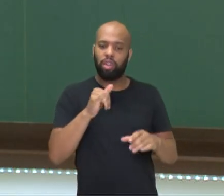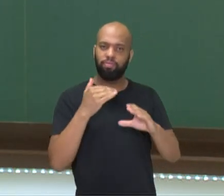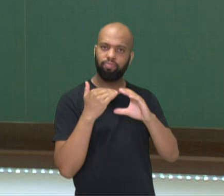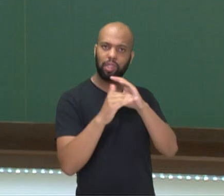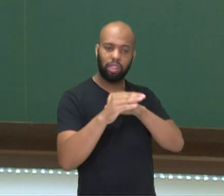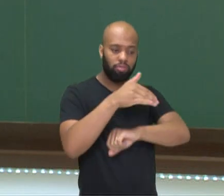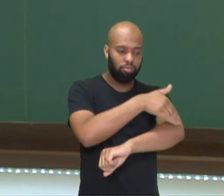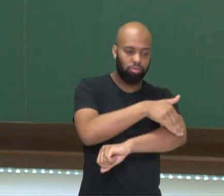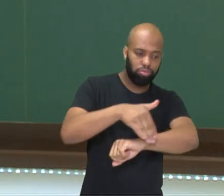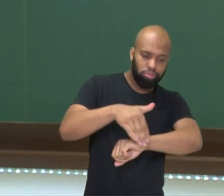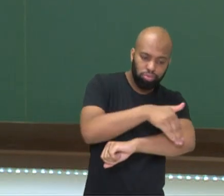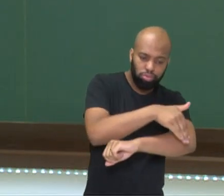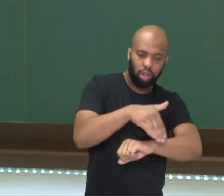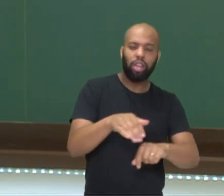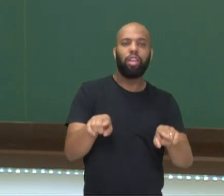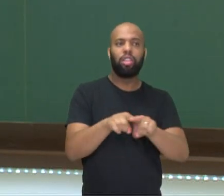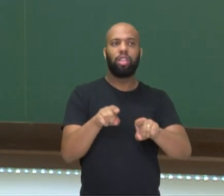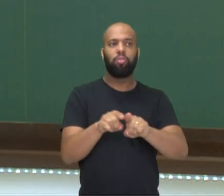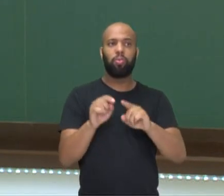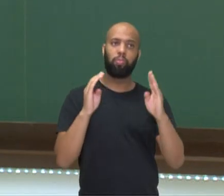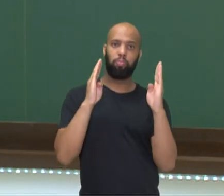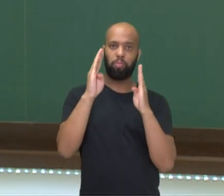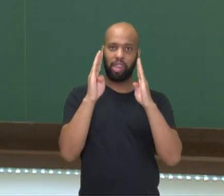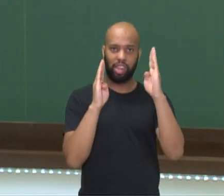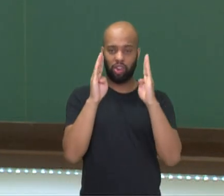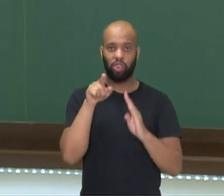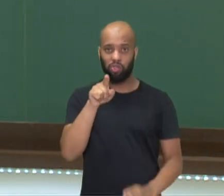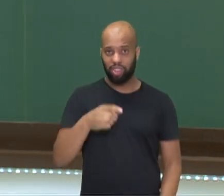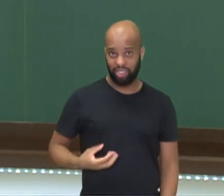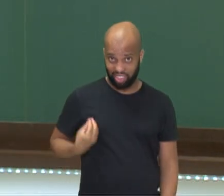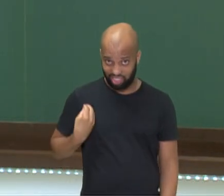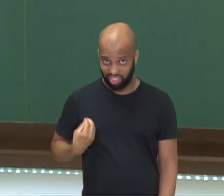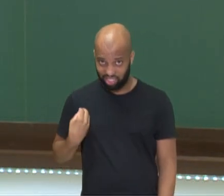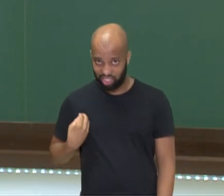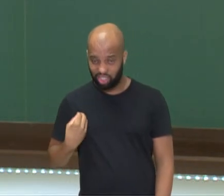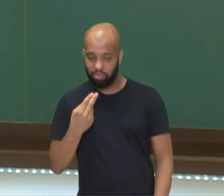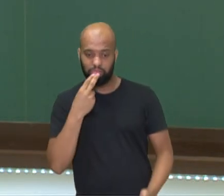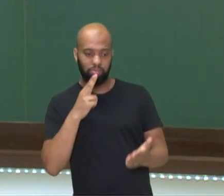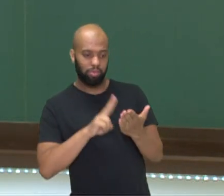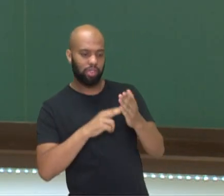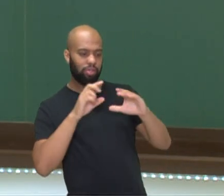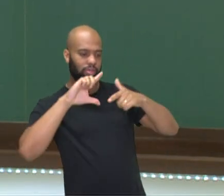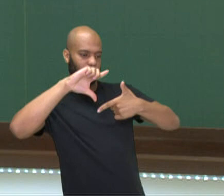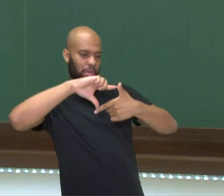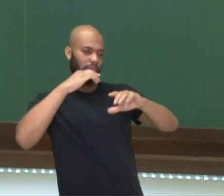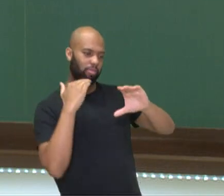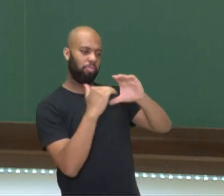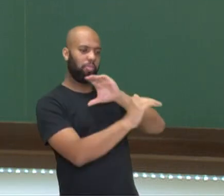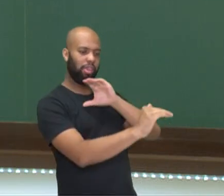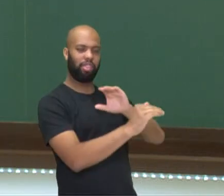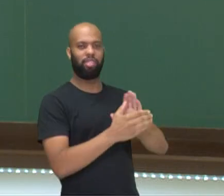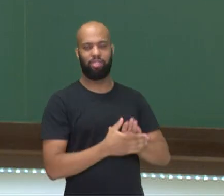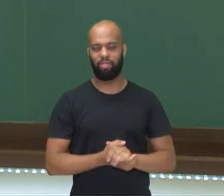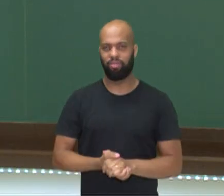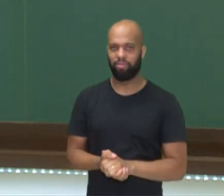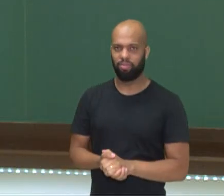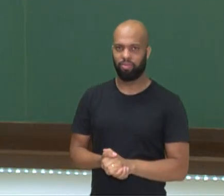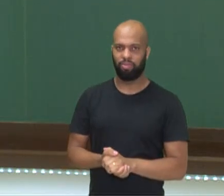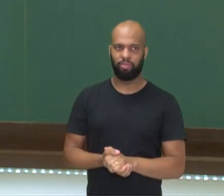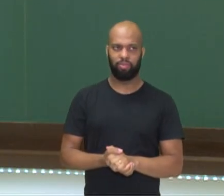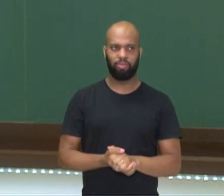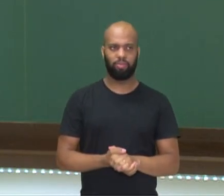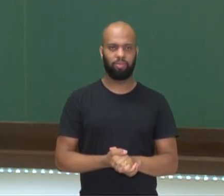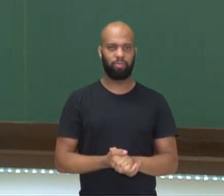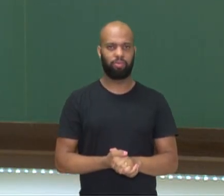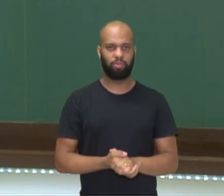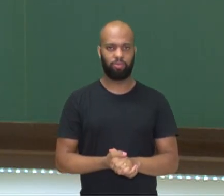enviando, e se envia durante los viajes. Durante a minha viagem, estou viajando para um certo lugar